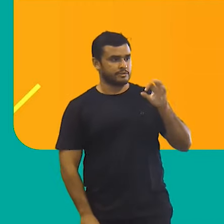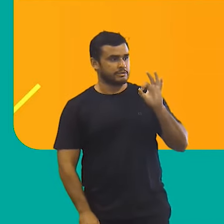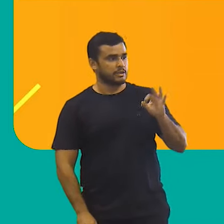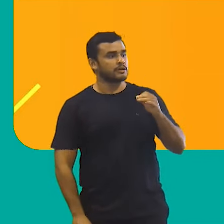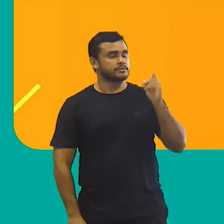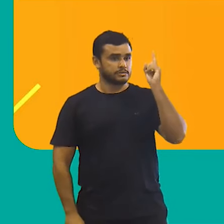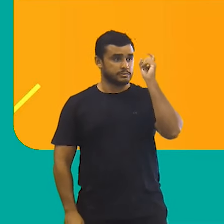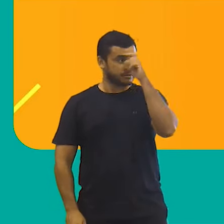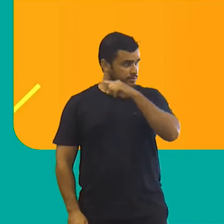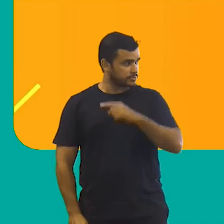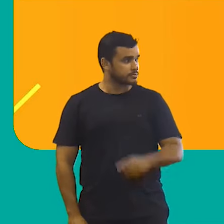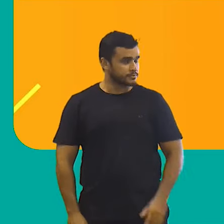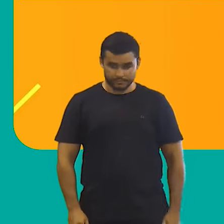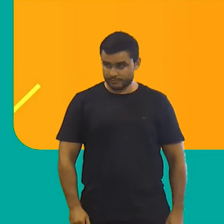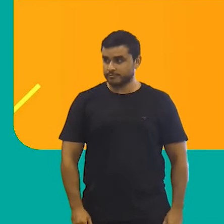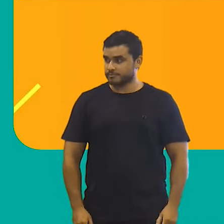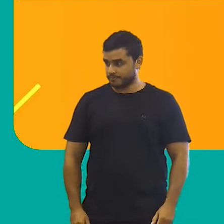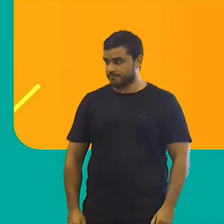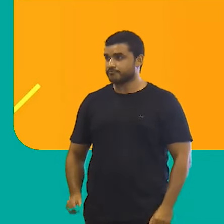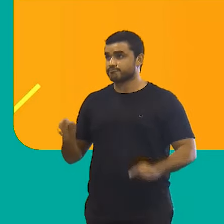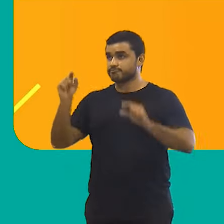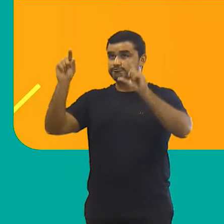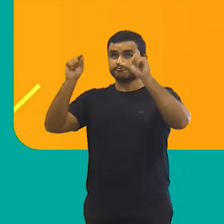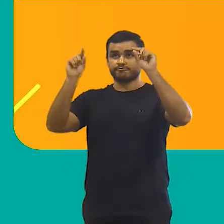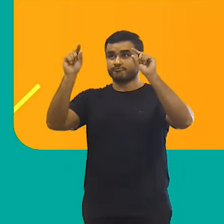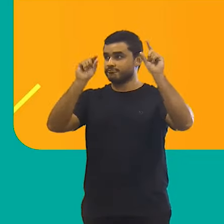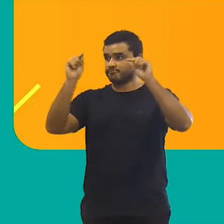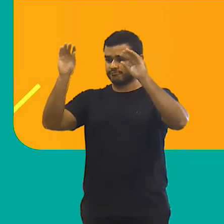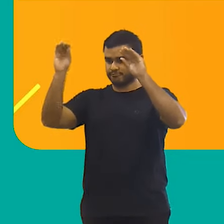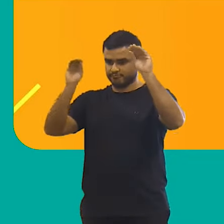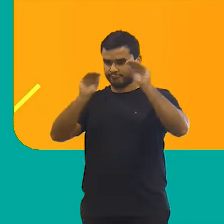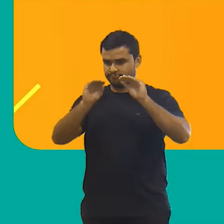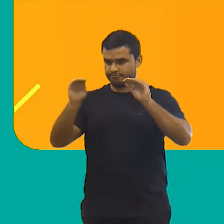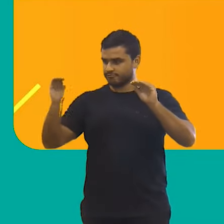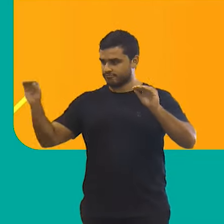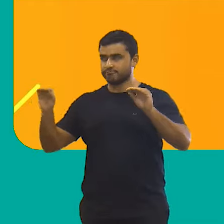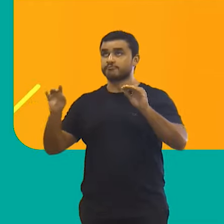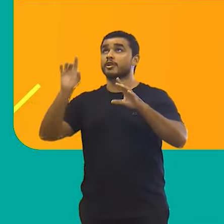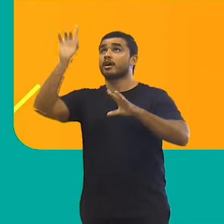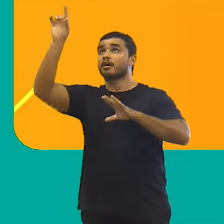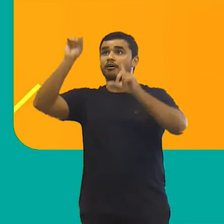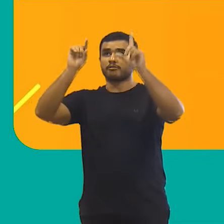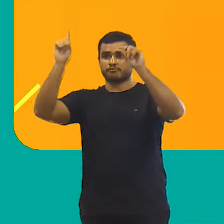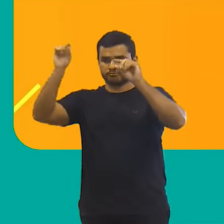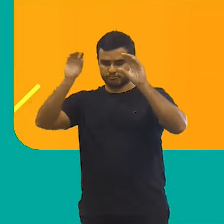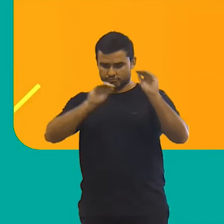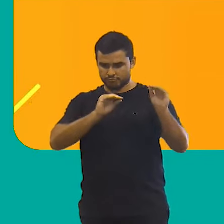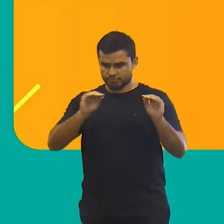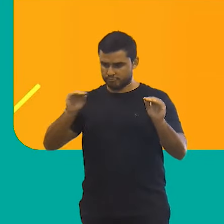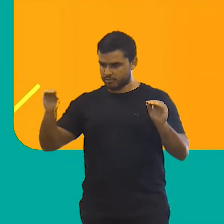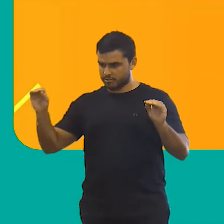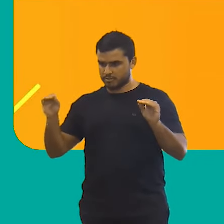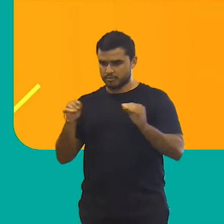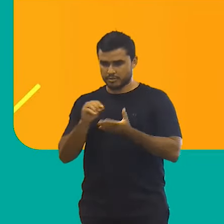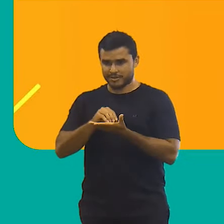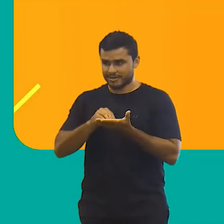Você fez 3 operações. Você reconheceu os dados, você relacionou os